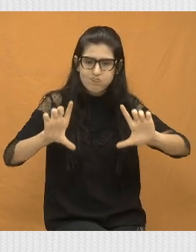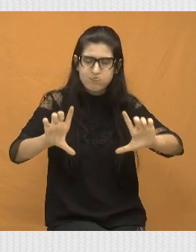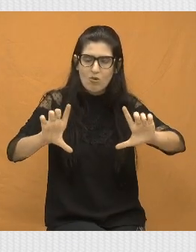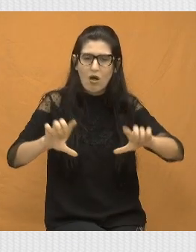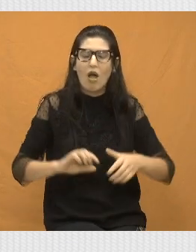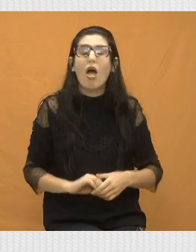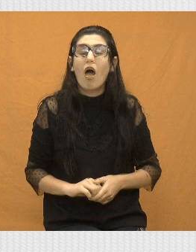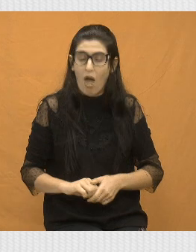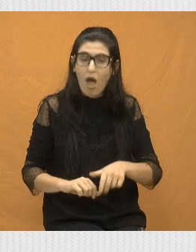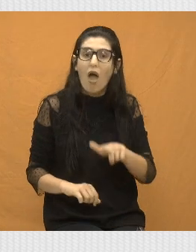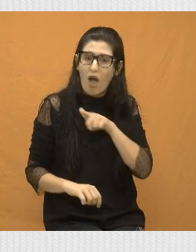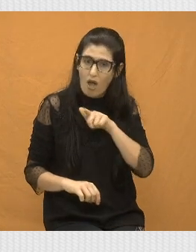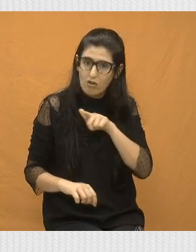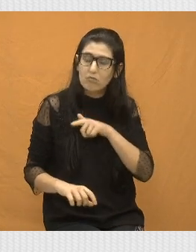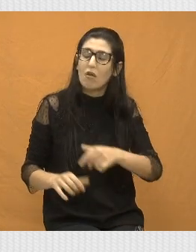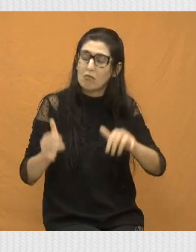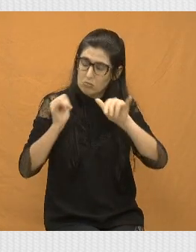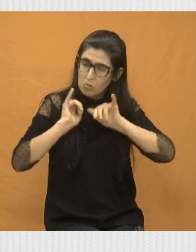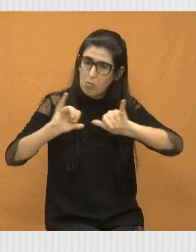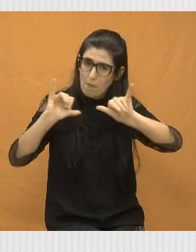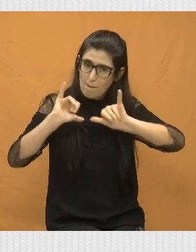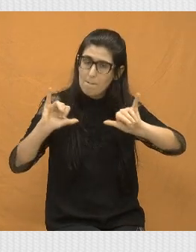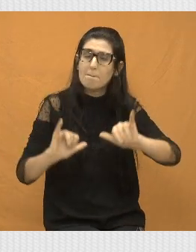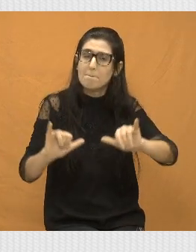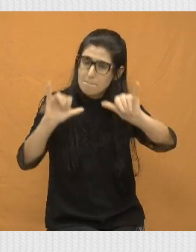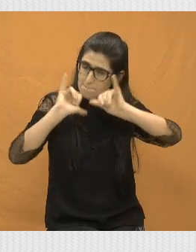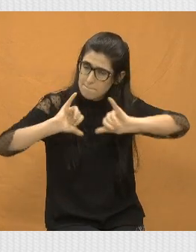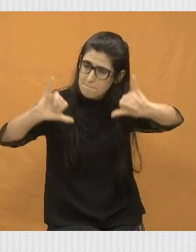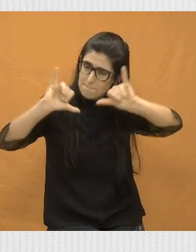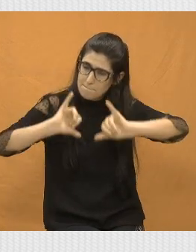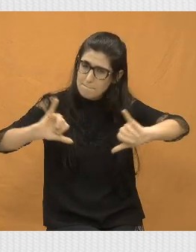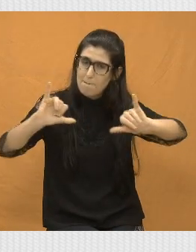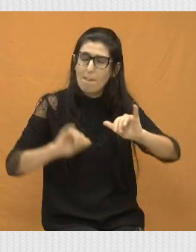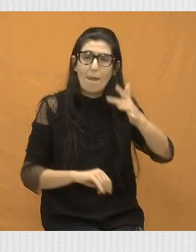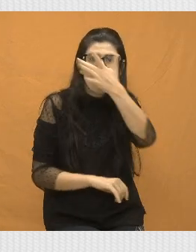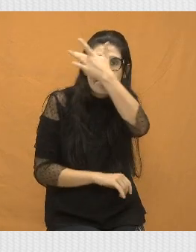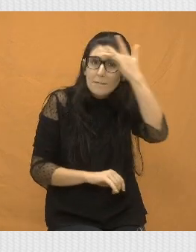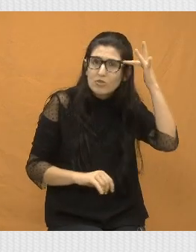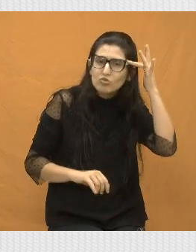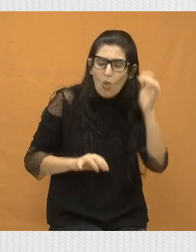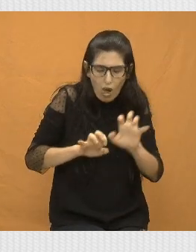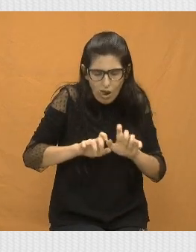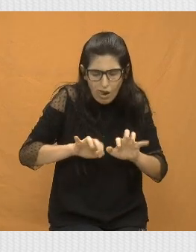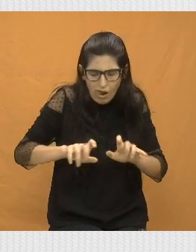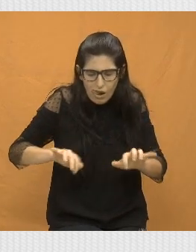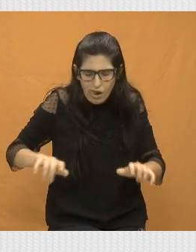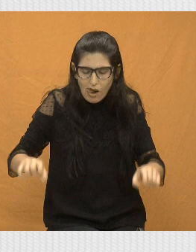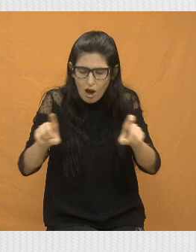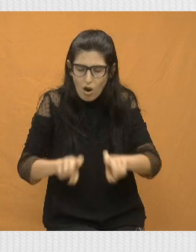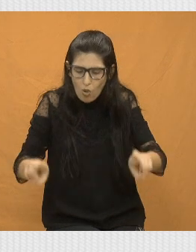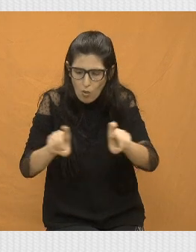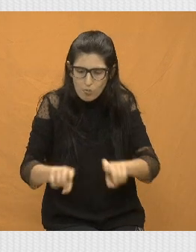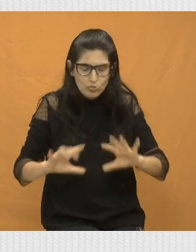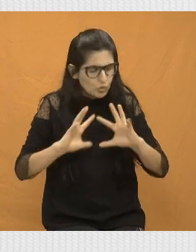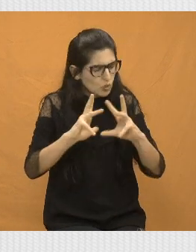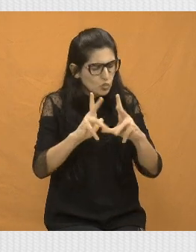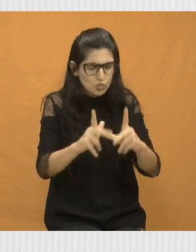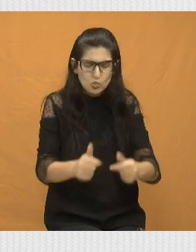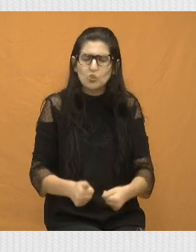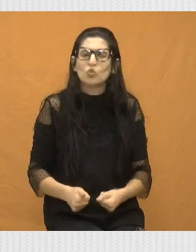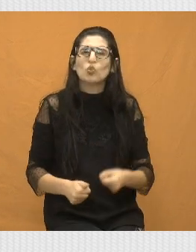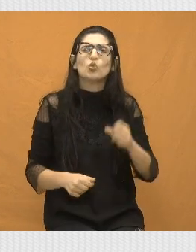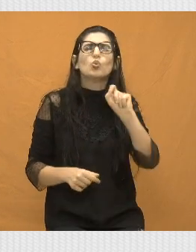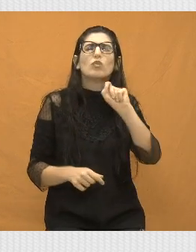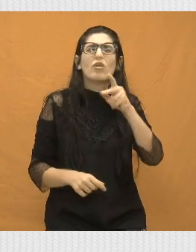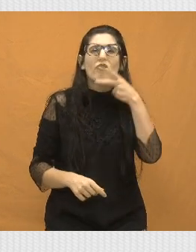Que vai trazer publicações. Então, aqueles internautas que queiram saber mais na íntegra o que